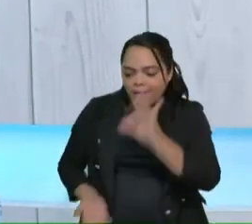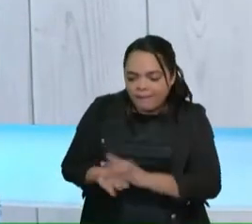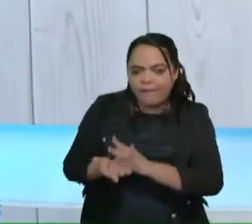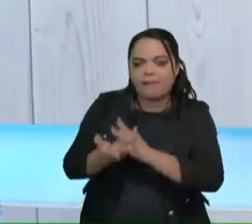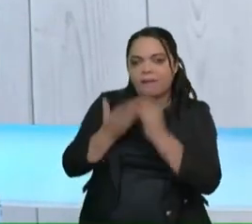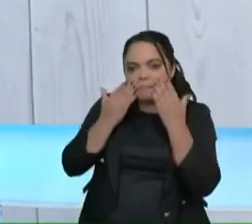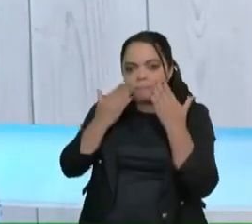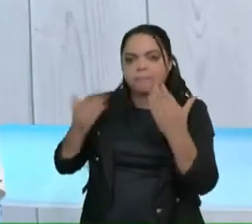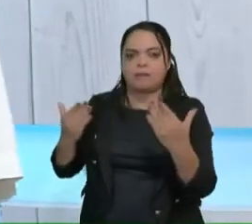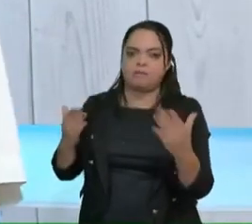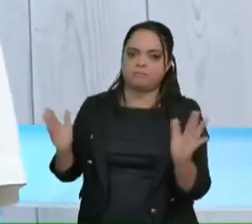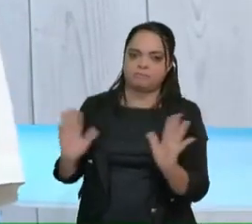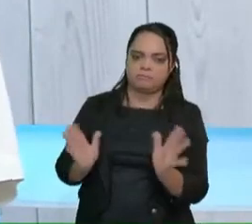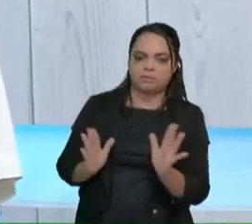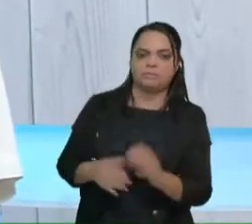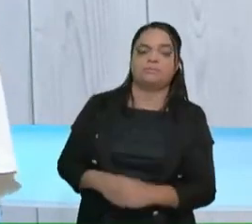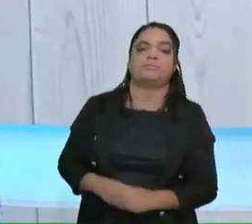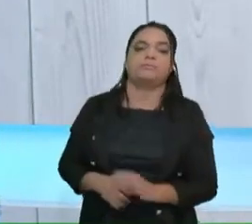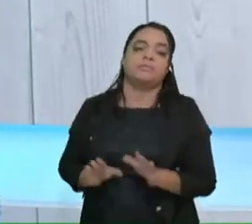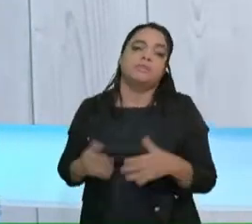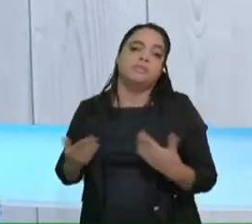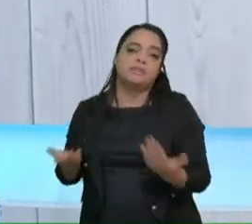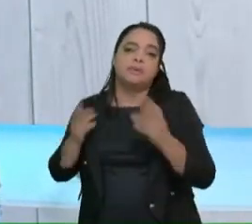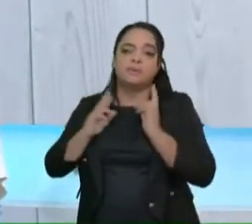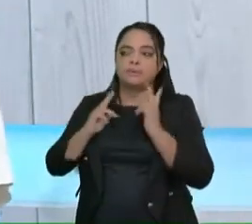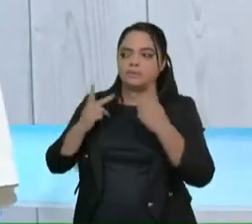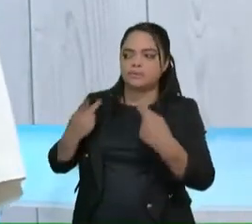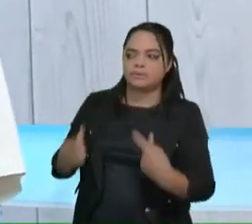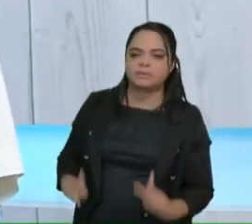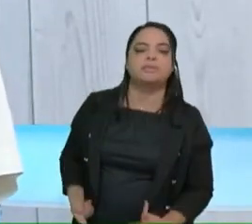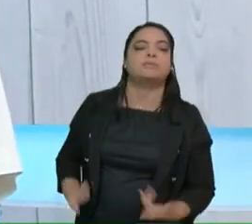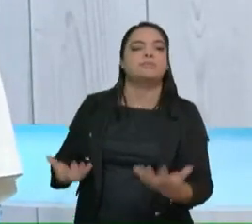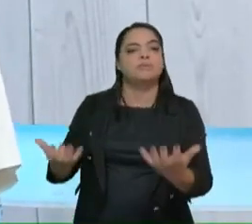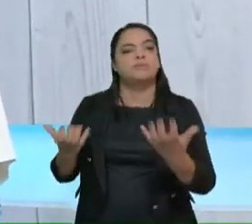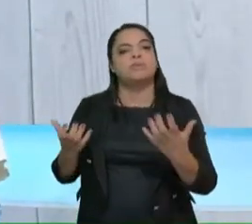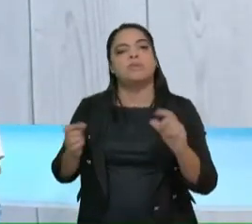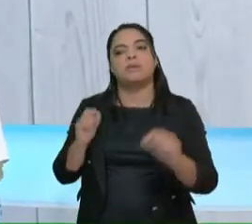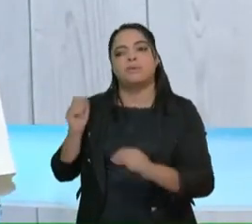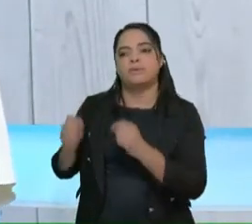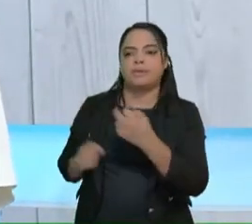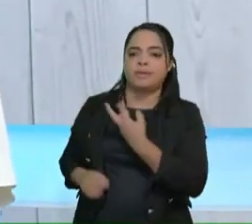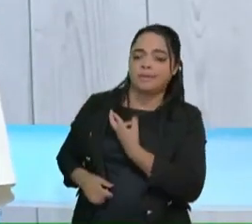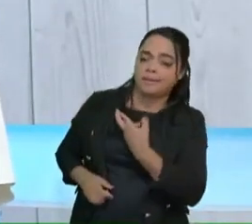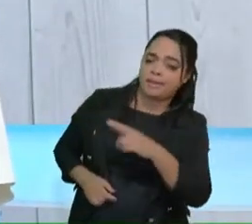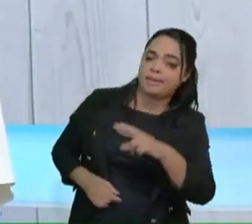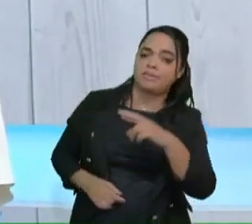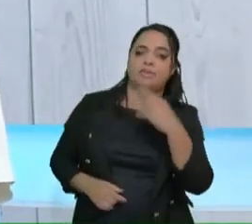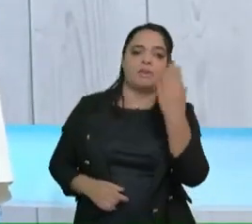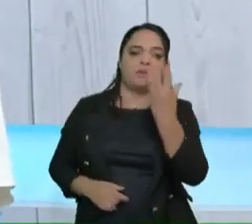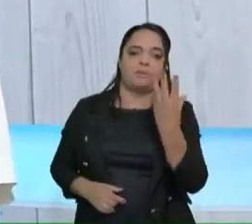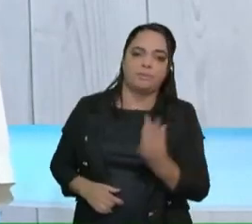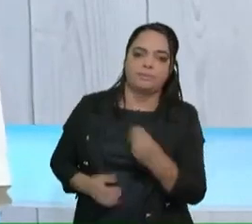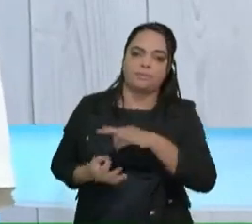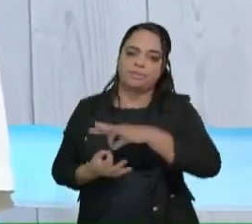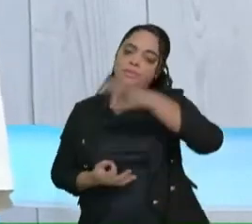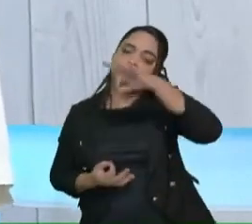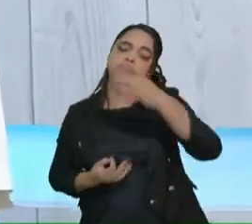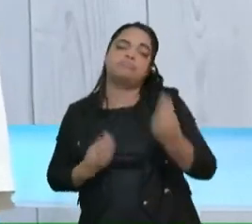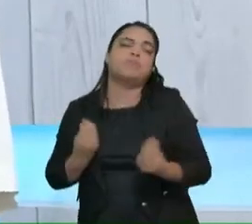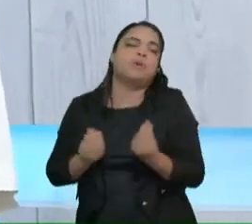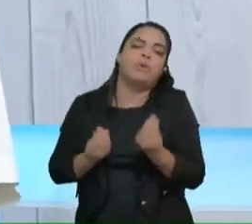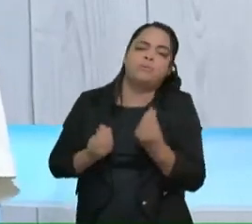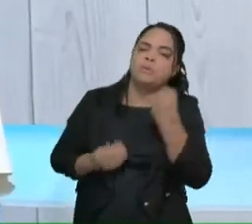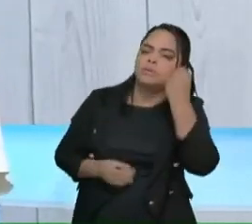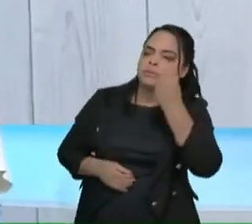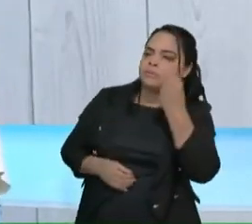nua e crua né então o ser humano busca na religião na espiritualidade essa é outra forma de